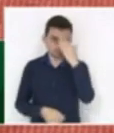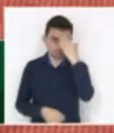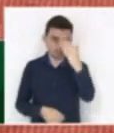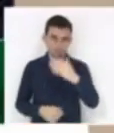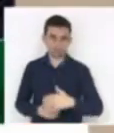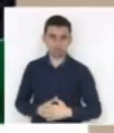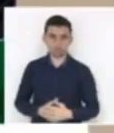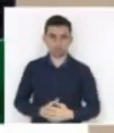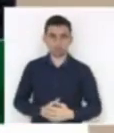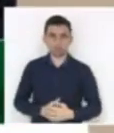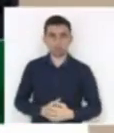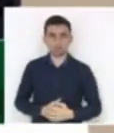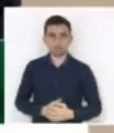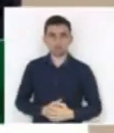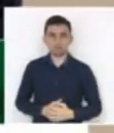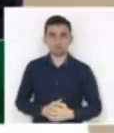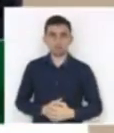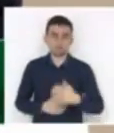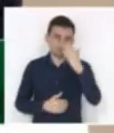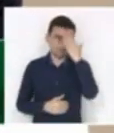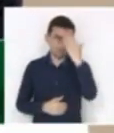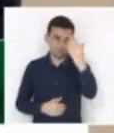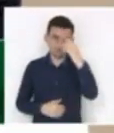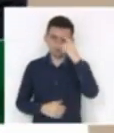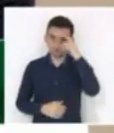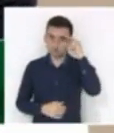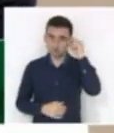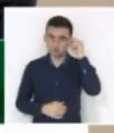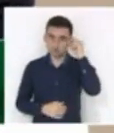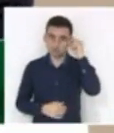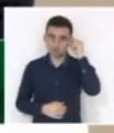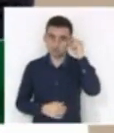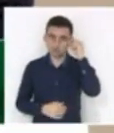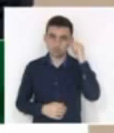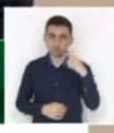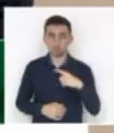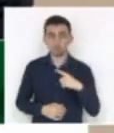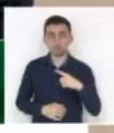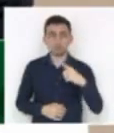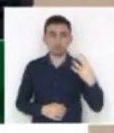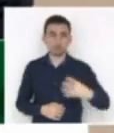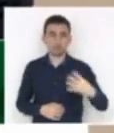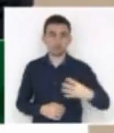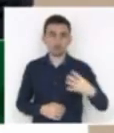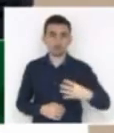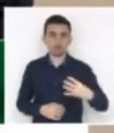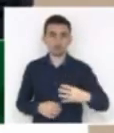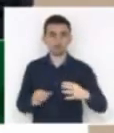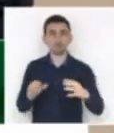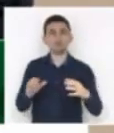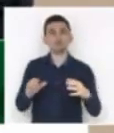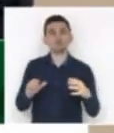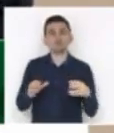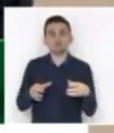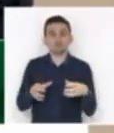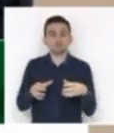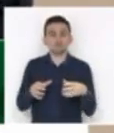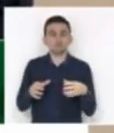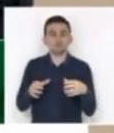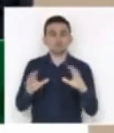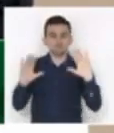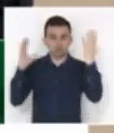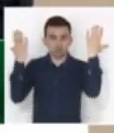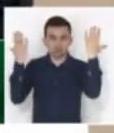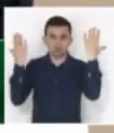presidente. Muito obrigada, deputado Serafim Venzon. Realmente, é a 4ª edição da Festa Nacional da Cuca. É da